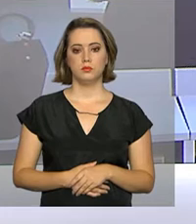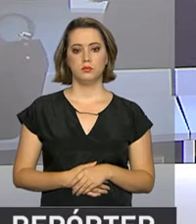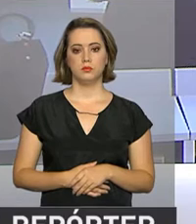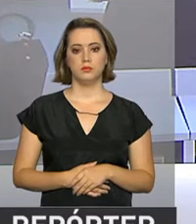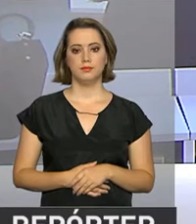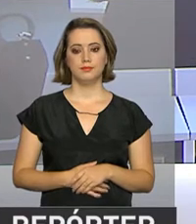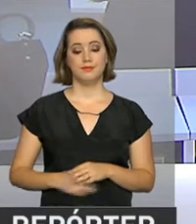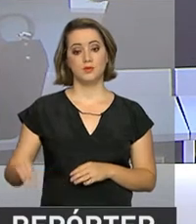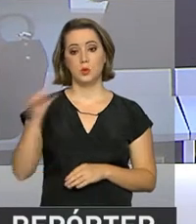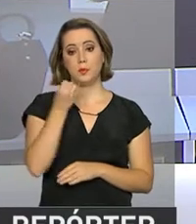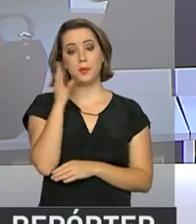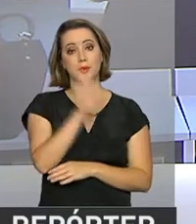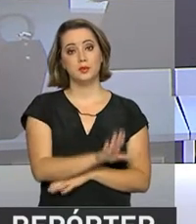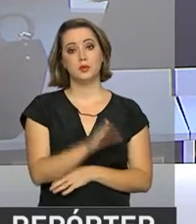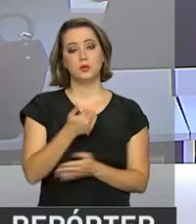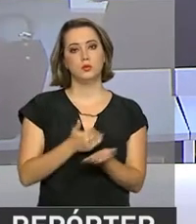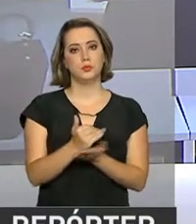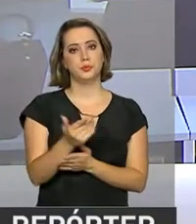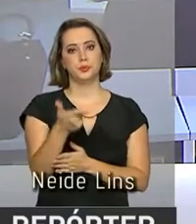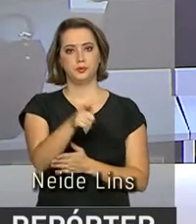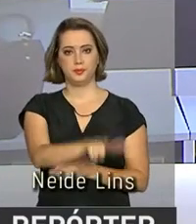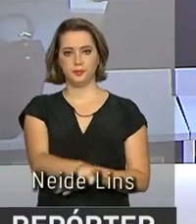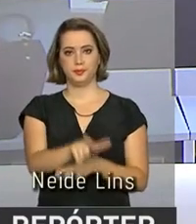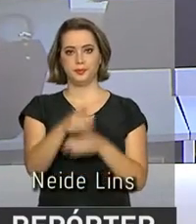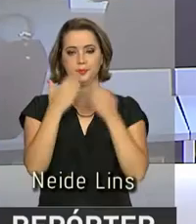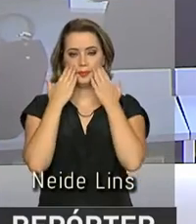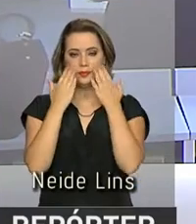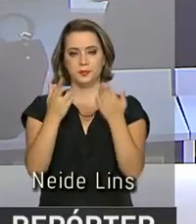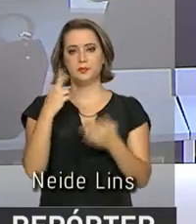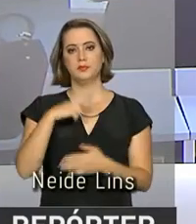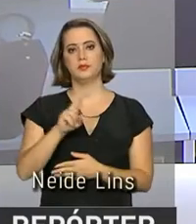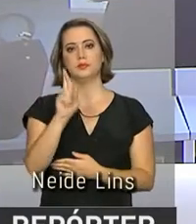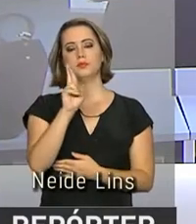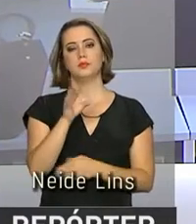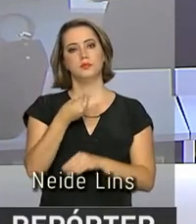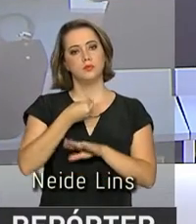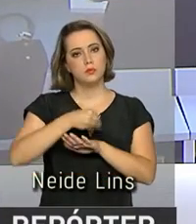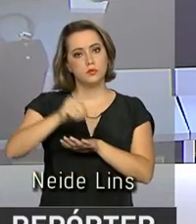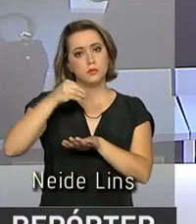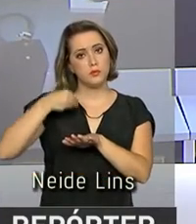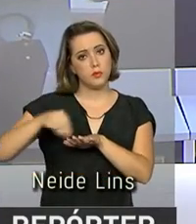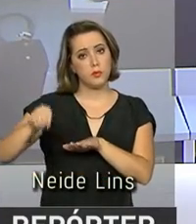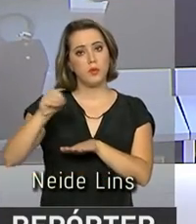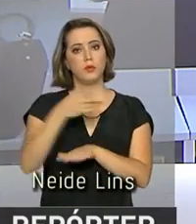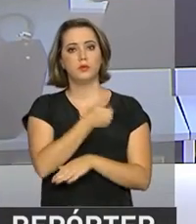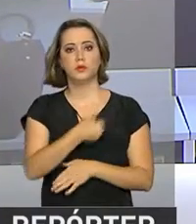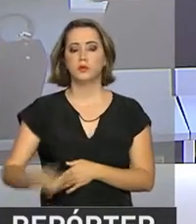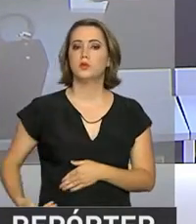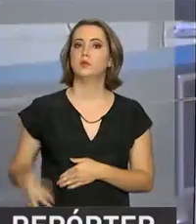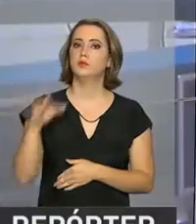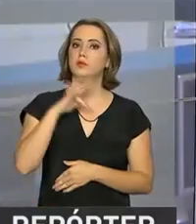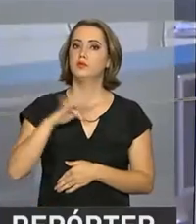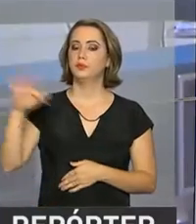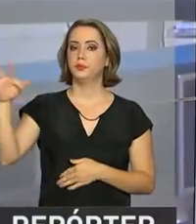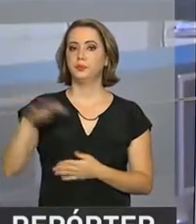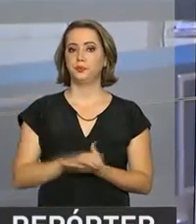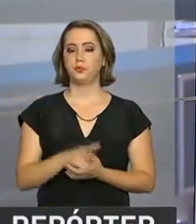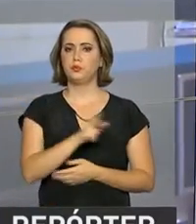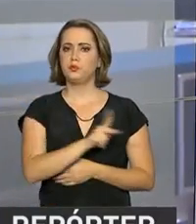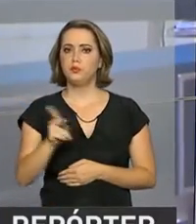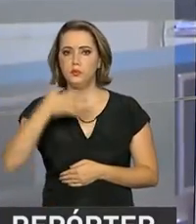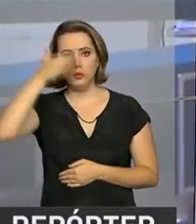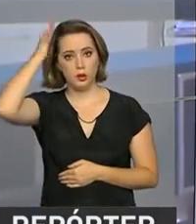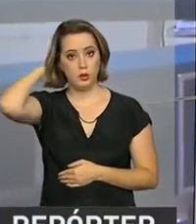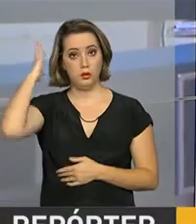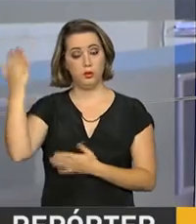olá boa tarde começa agora mais uma edição do repórter nbr com as notícias do governo federal o presidente